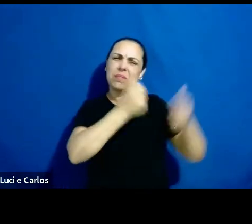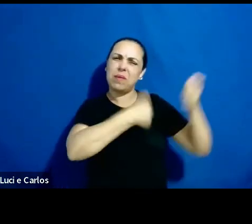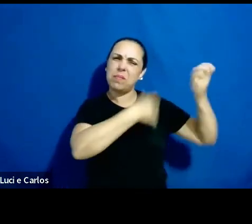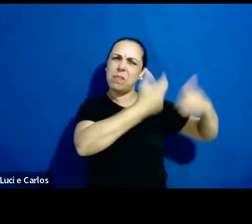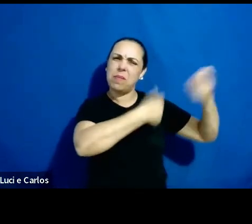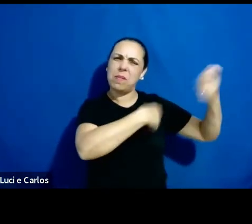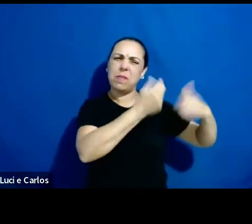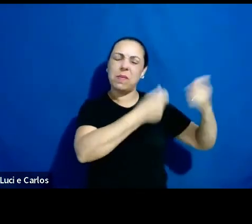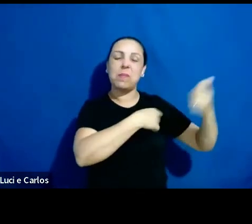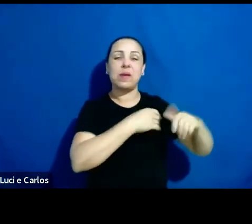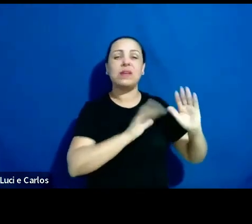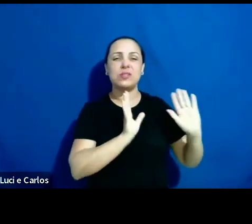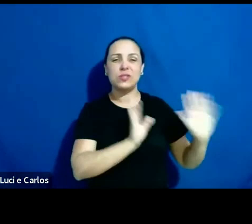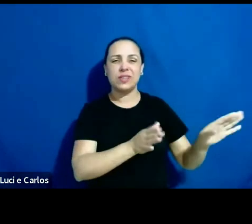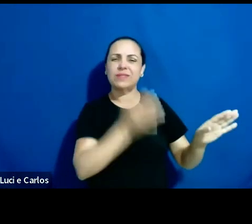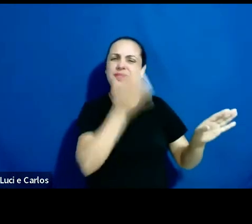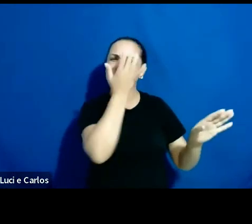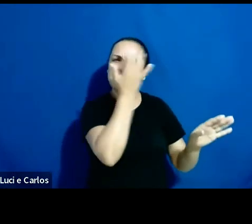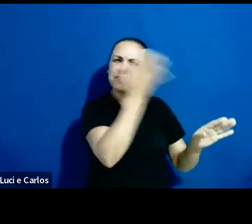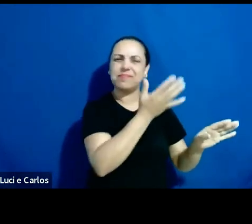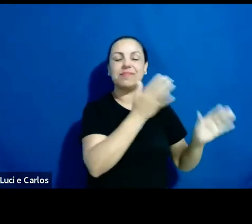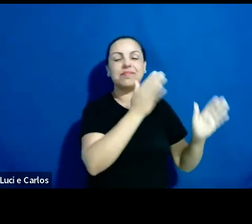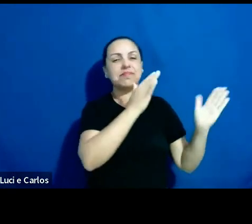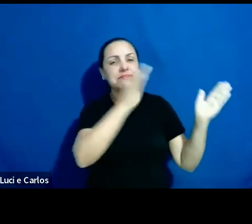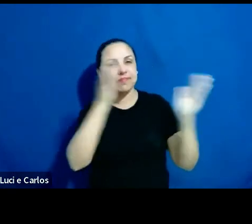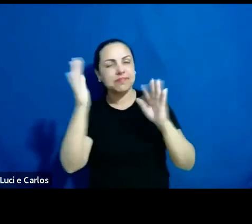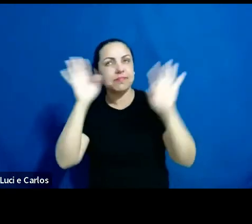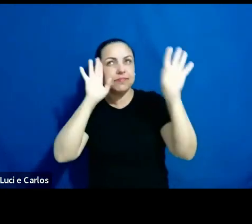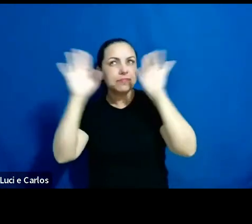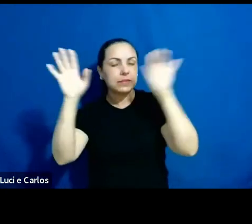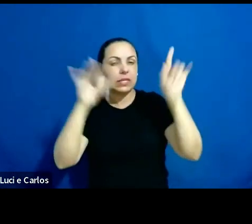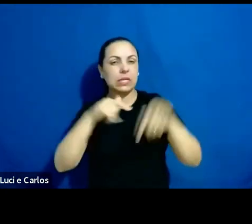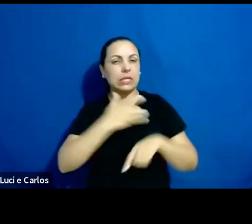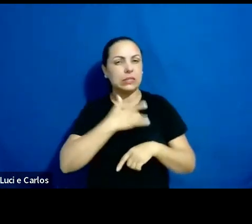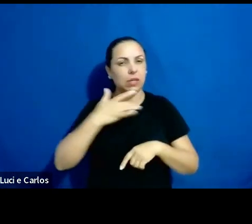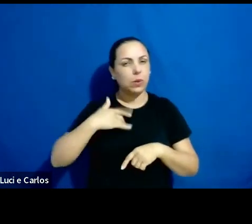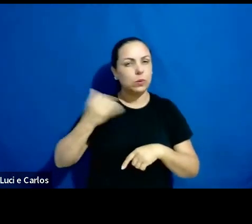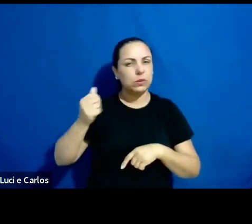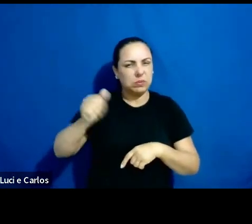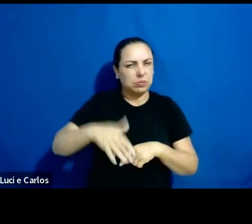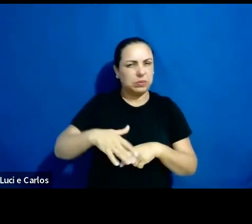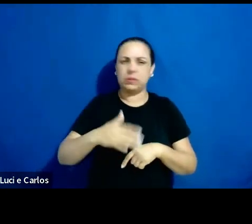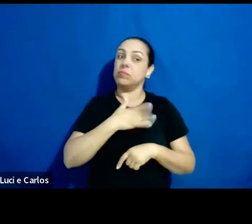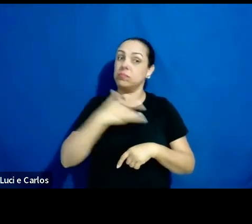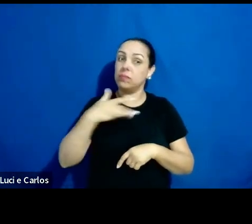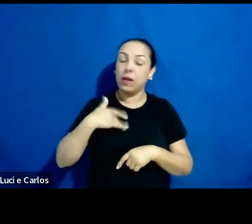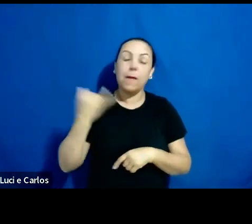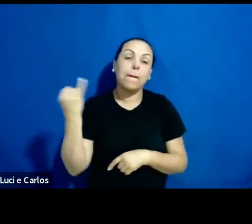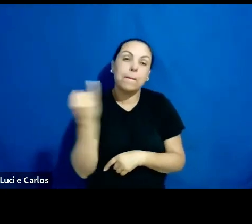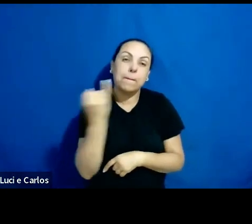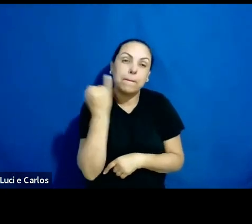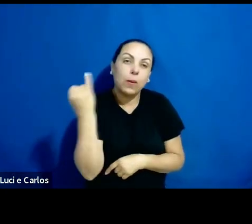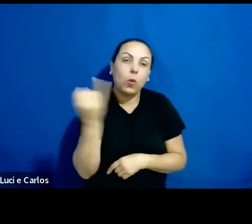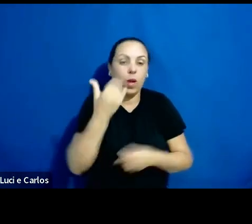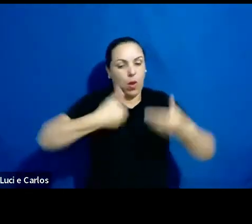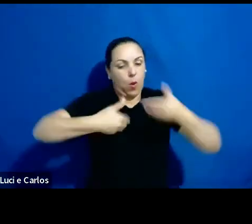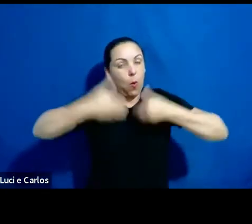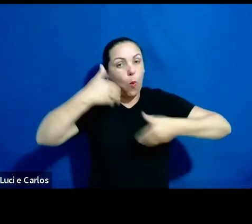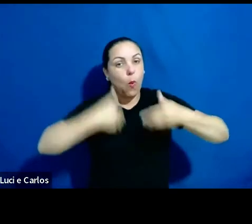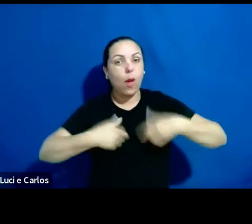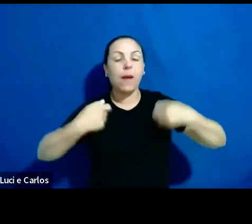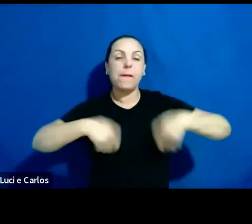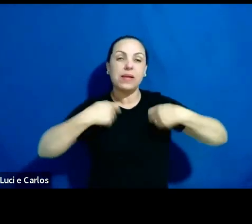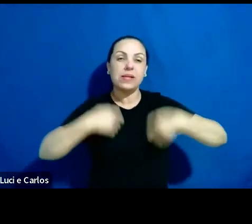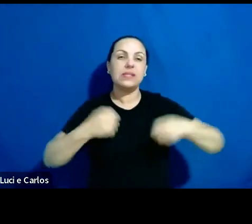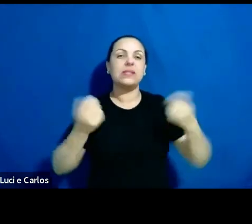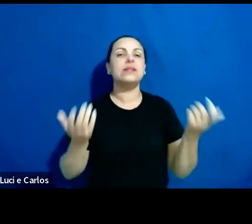que a saúde é muito mais do que a gente imagina, né? E